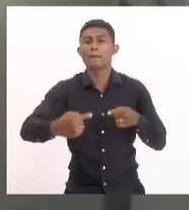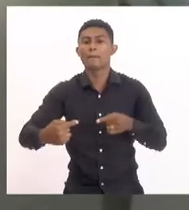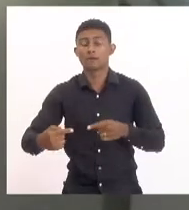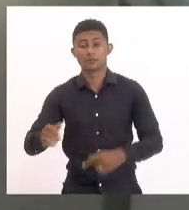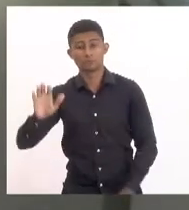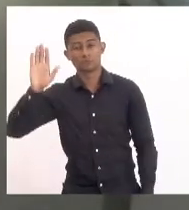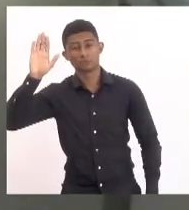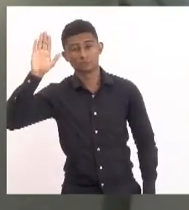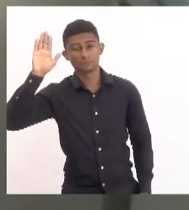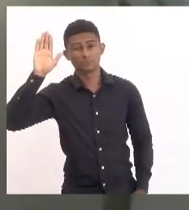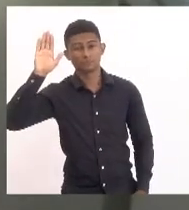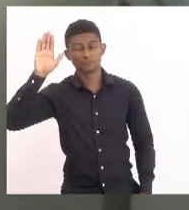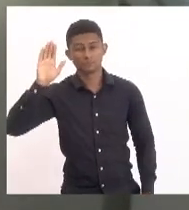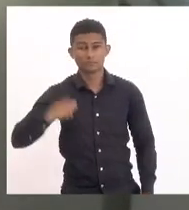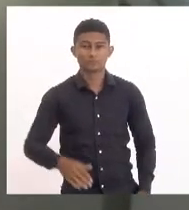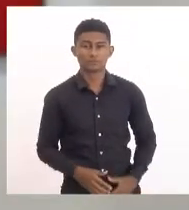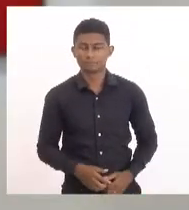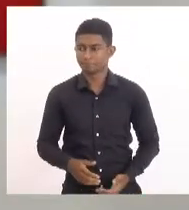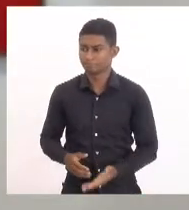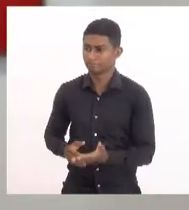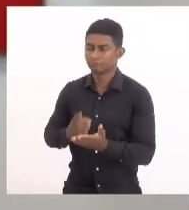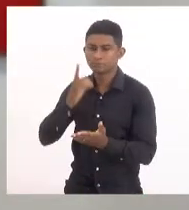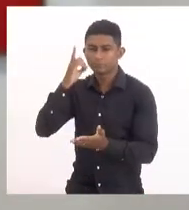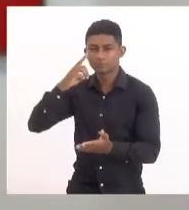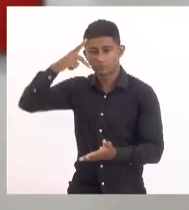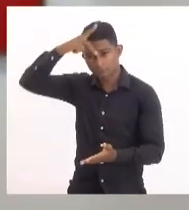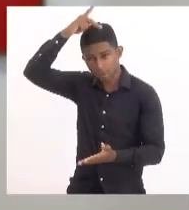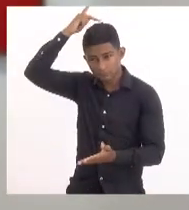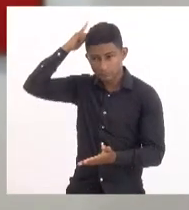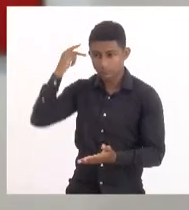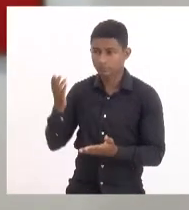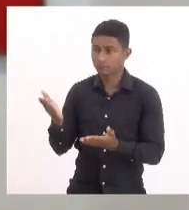presidente. Deputado Luiz Paulo.